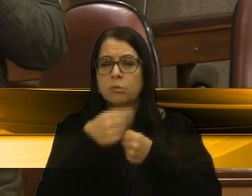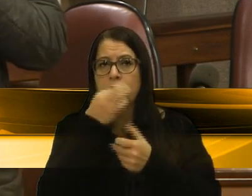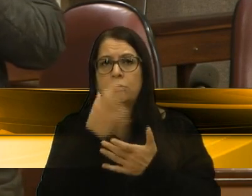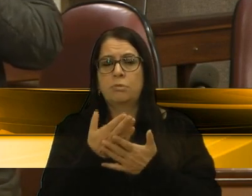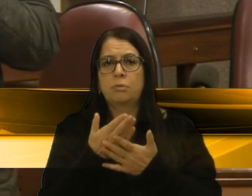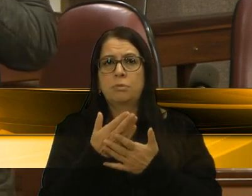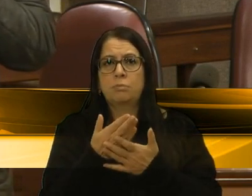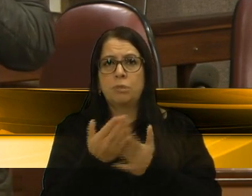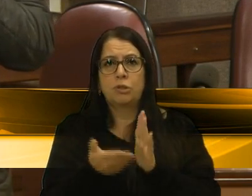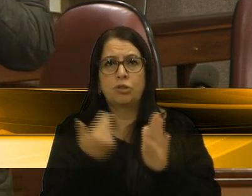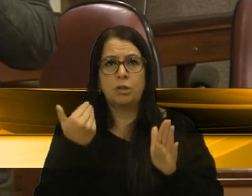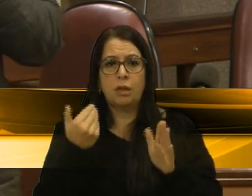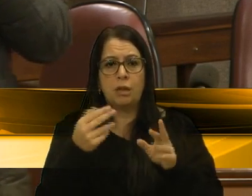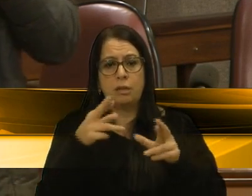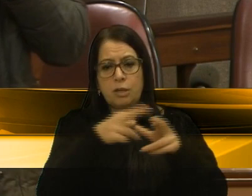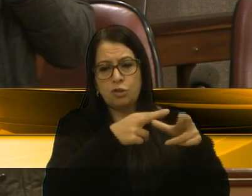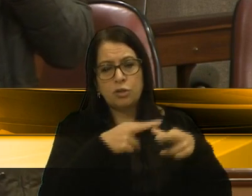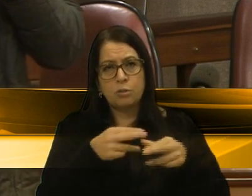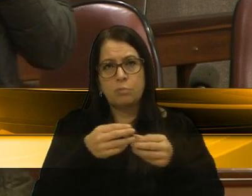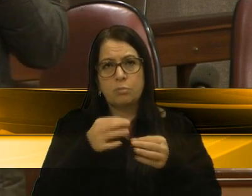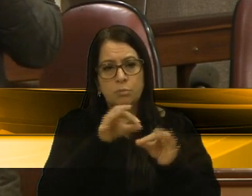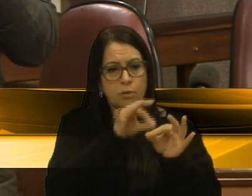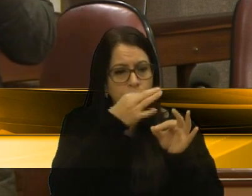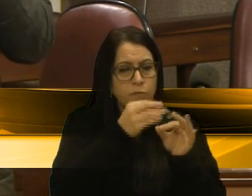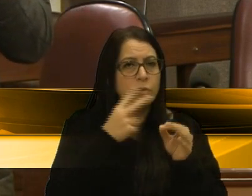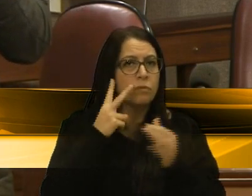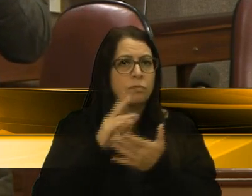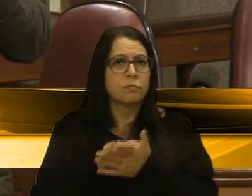para sair da região da uva e do vinho. Mas eu só queria,